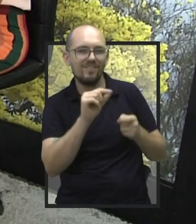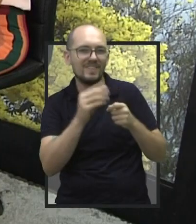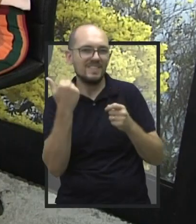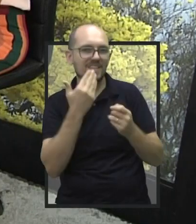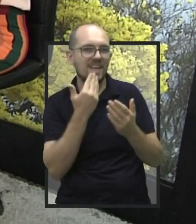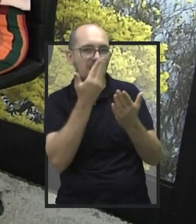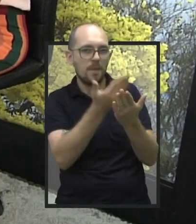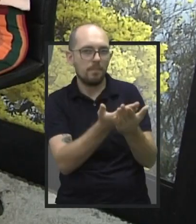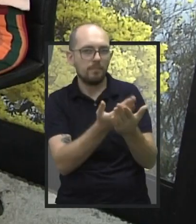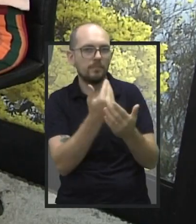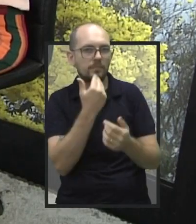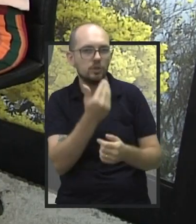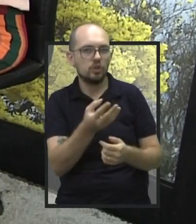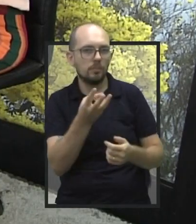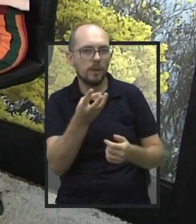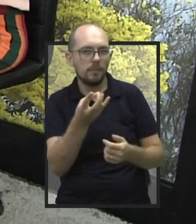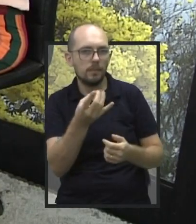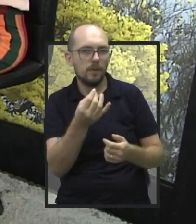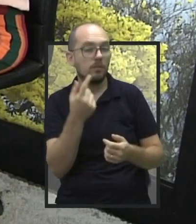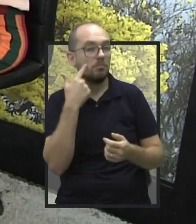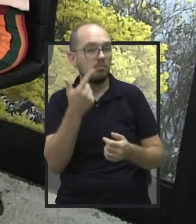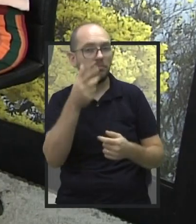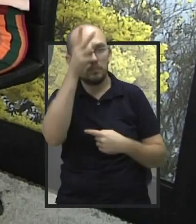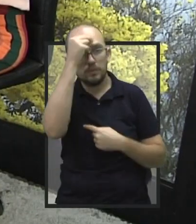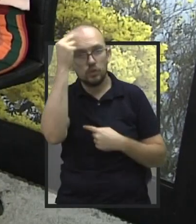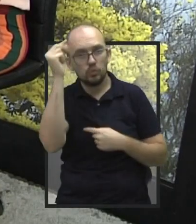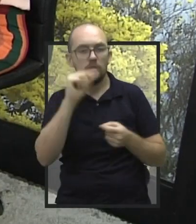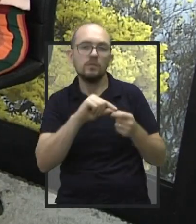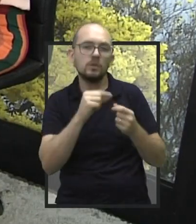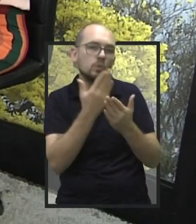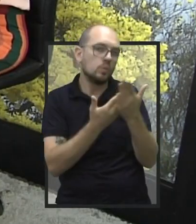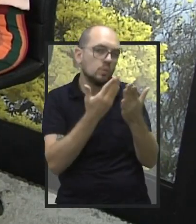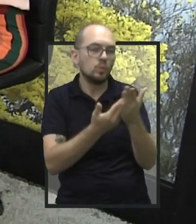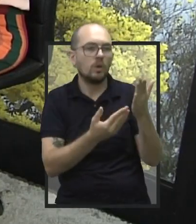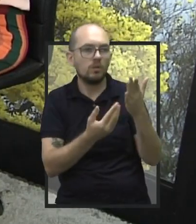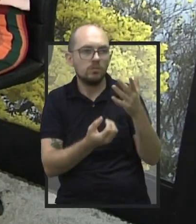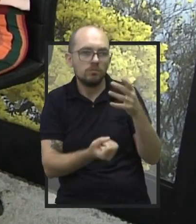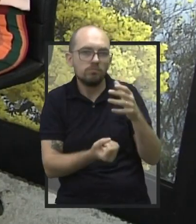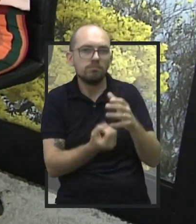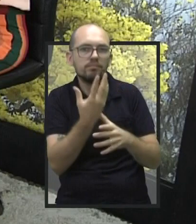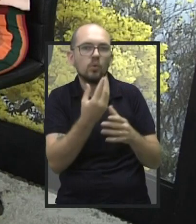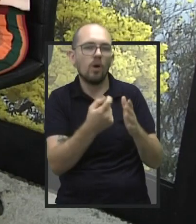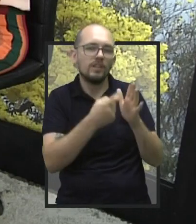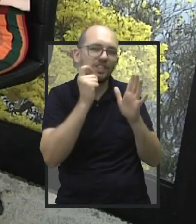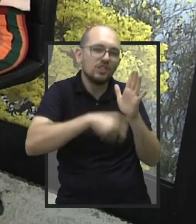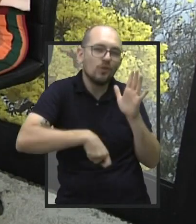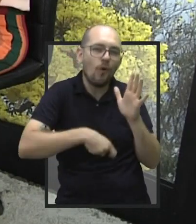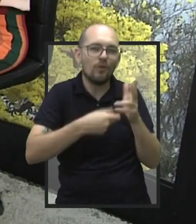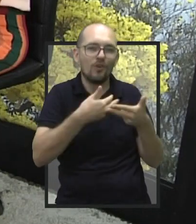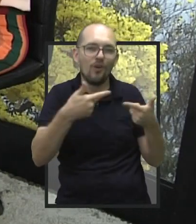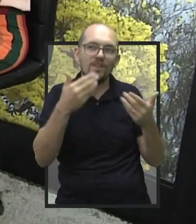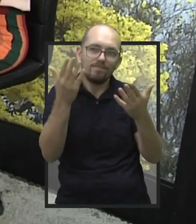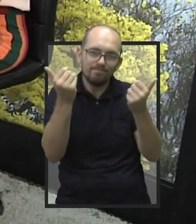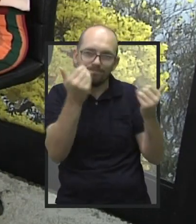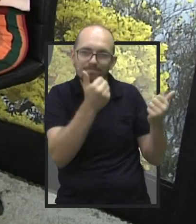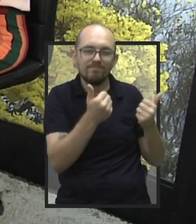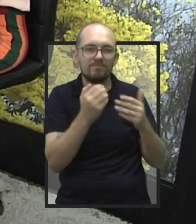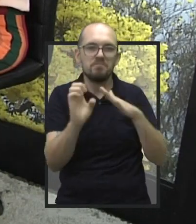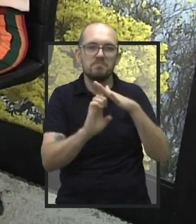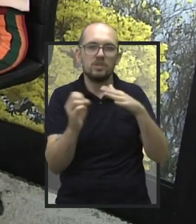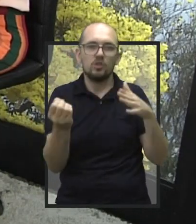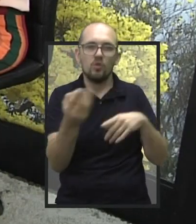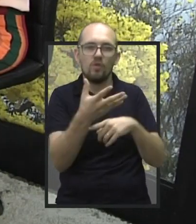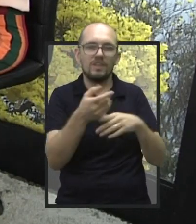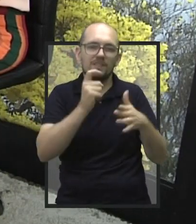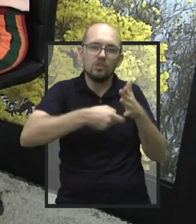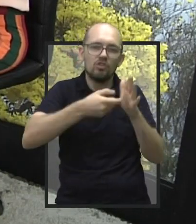requerimento, né, pedindo para que a Prefeitura estude a possibilidade de criar incentivos fiscais para atrair novas empresas, criar até mesmo